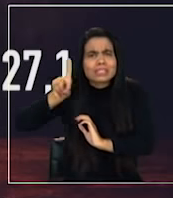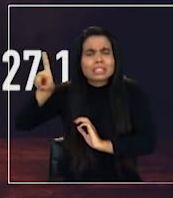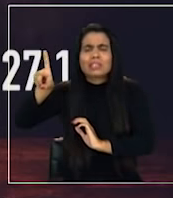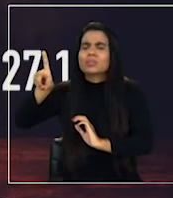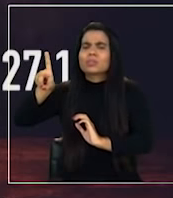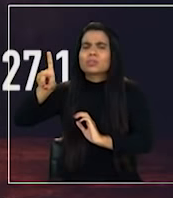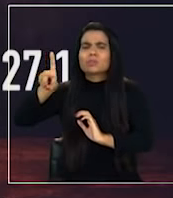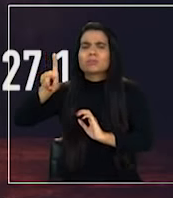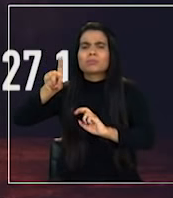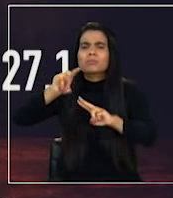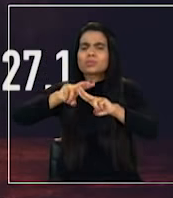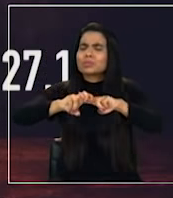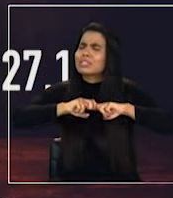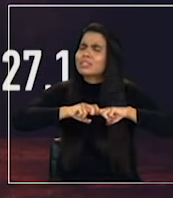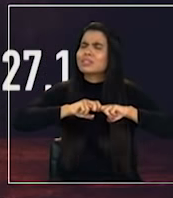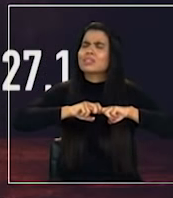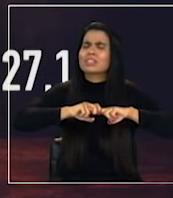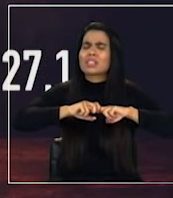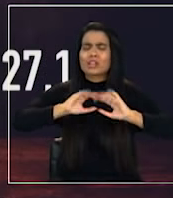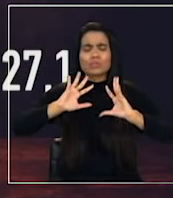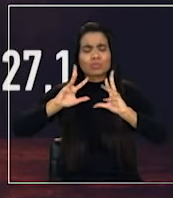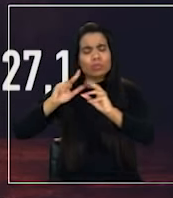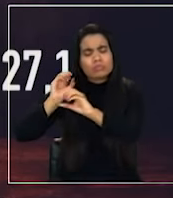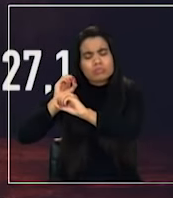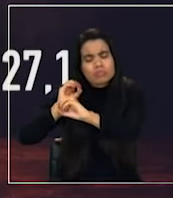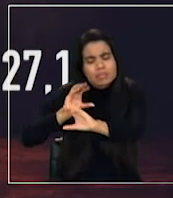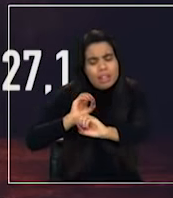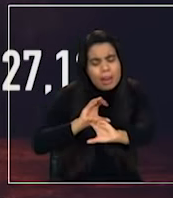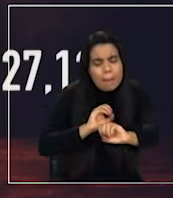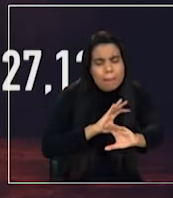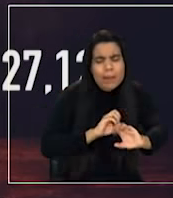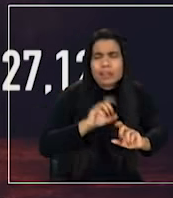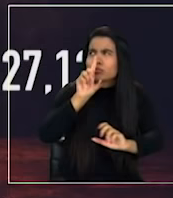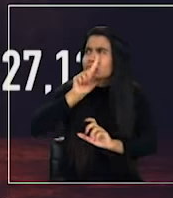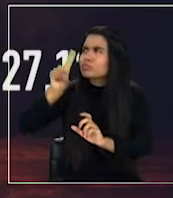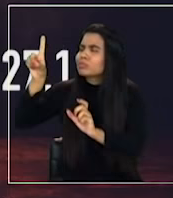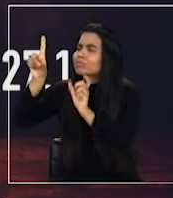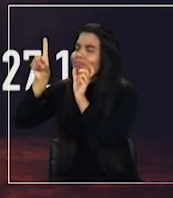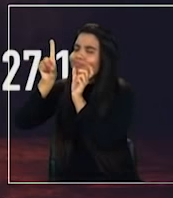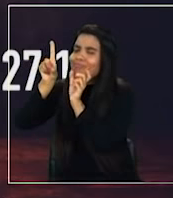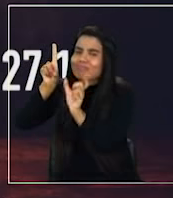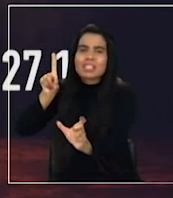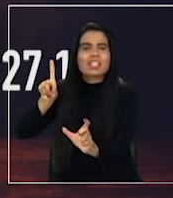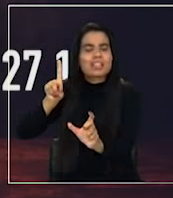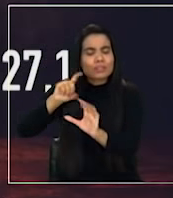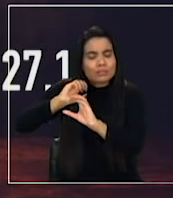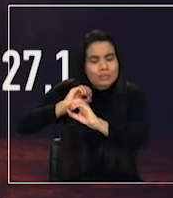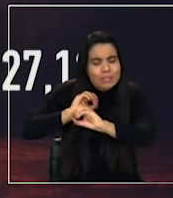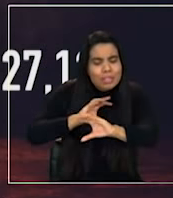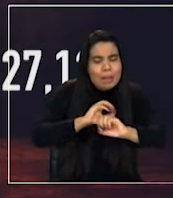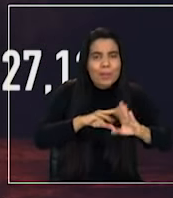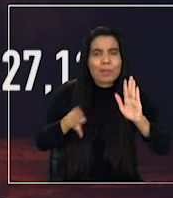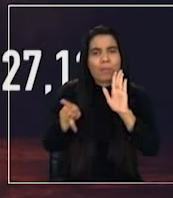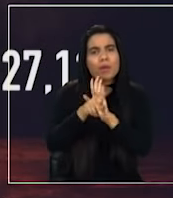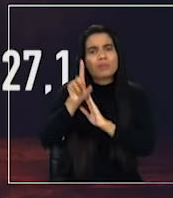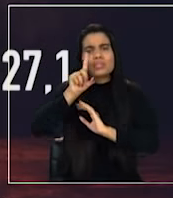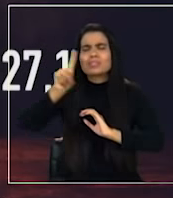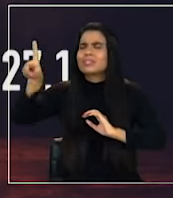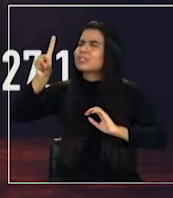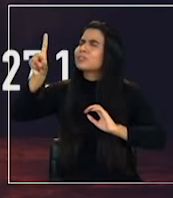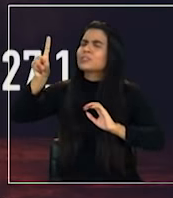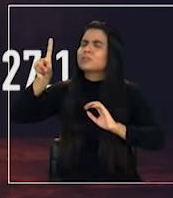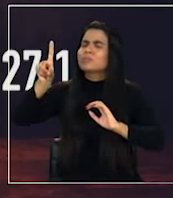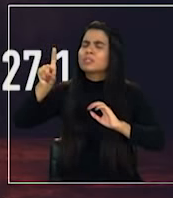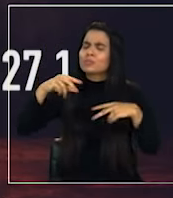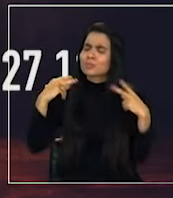os teus preceitos, ou seja, todas as tuas palavras, todos os teus ensinamentos acerca